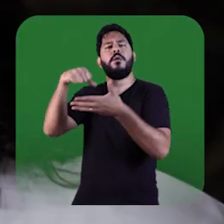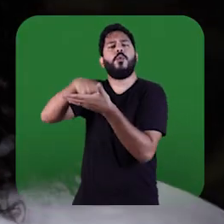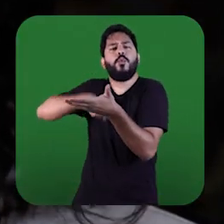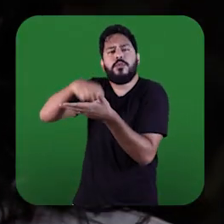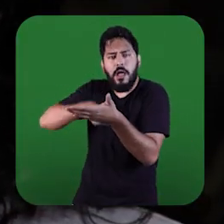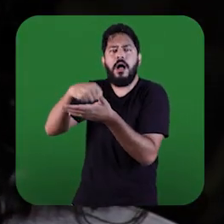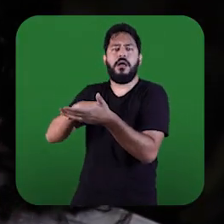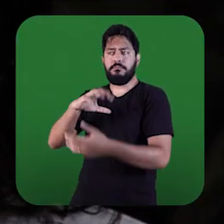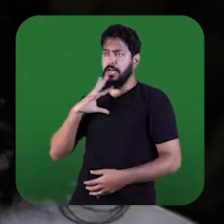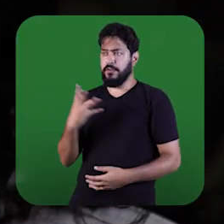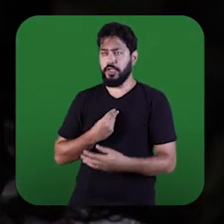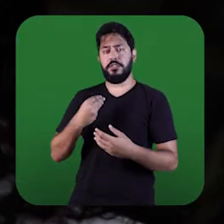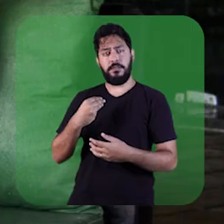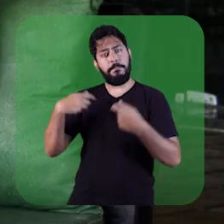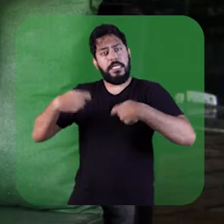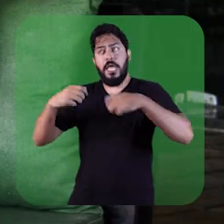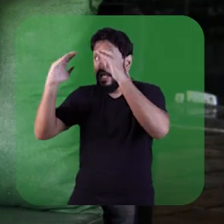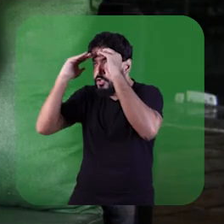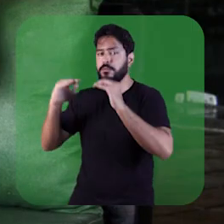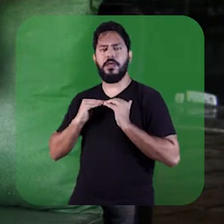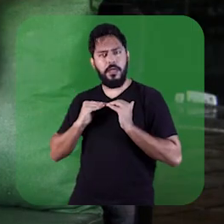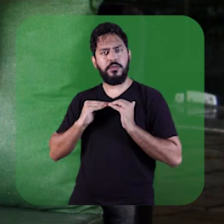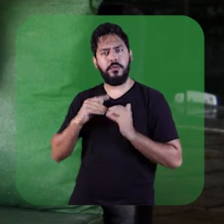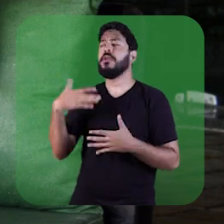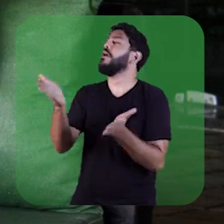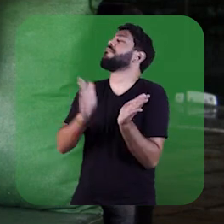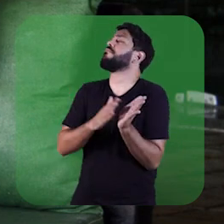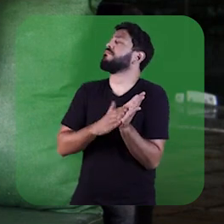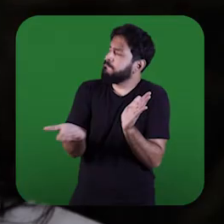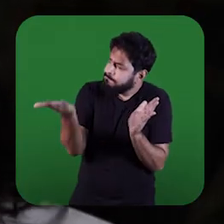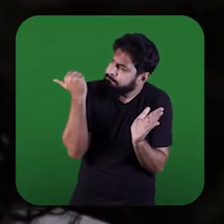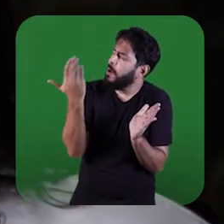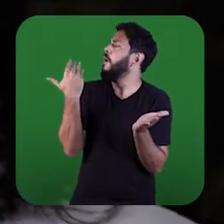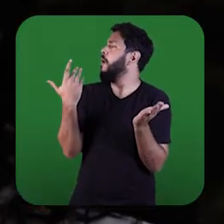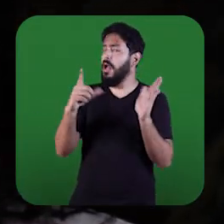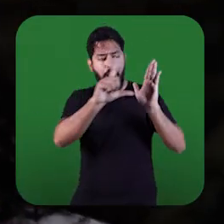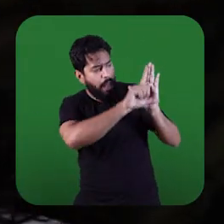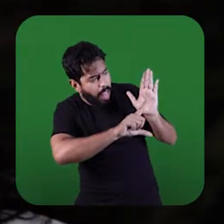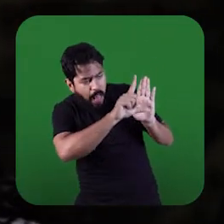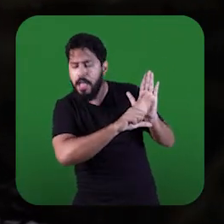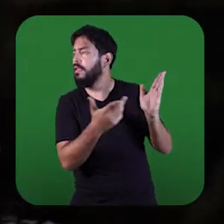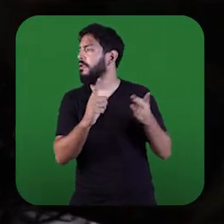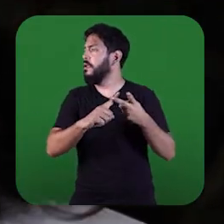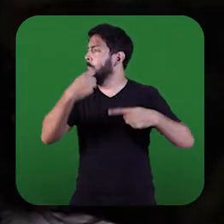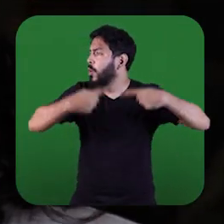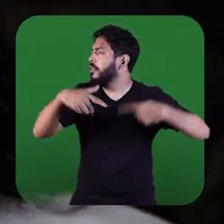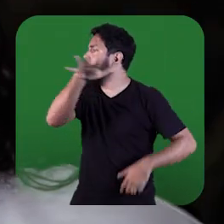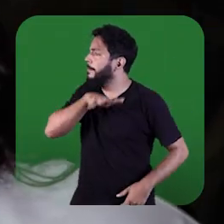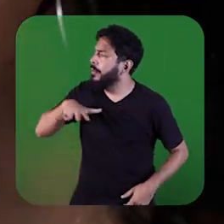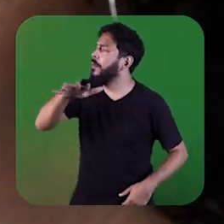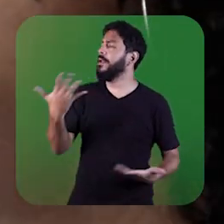campanha Travesti e Respeito, para que fossem cobrados, né, mais políticas públicas, né, que